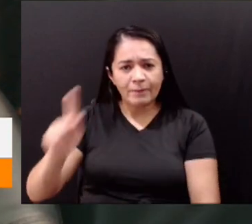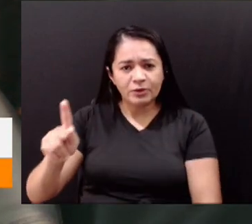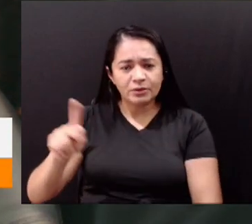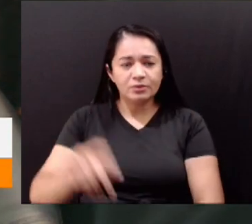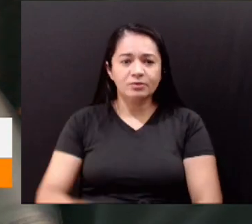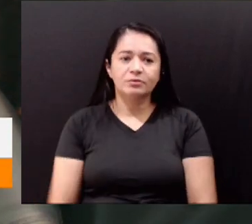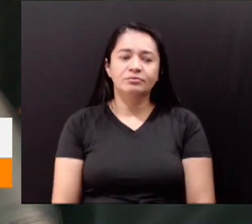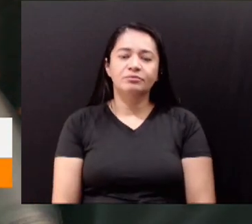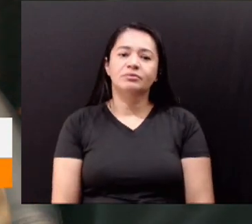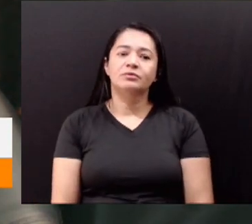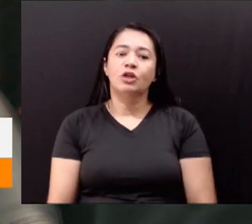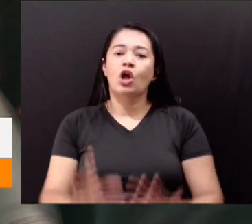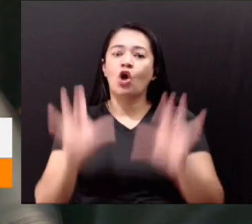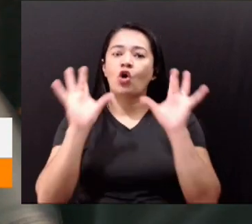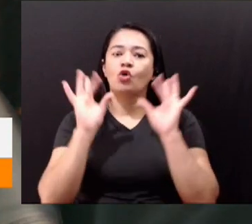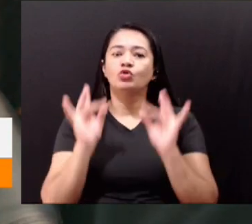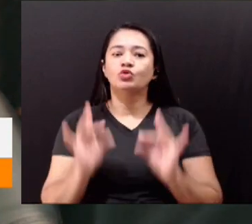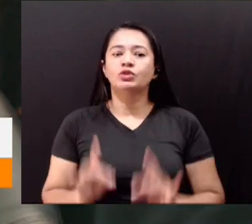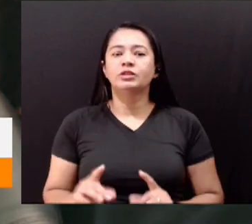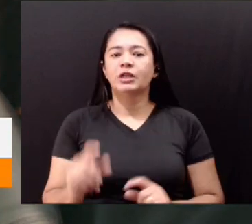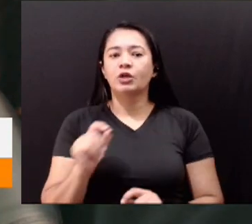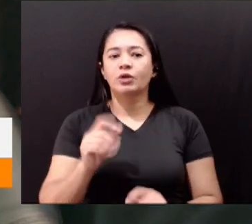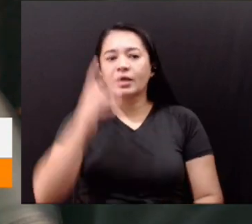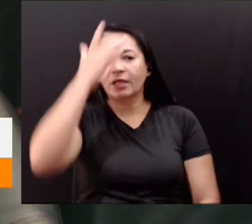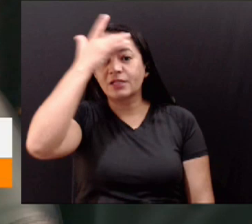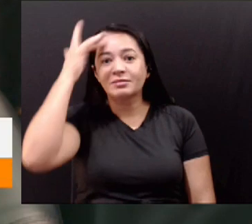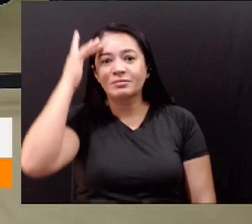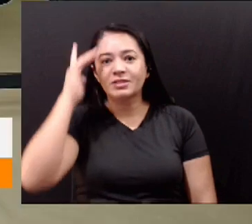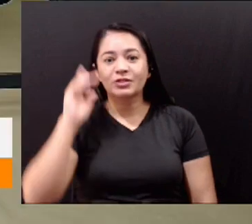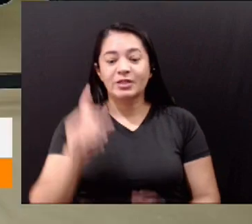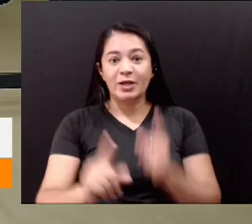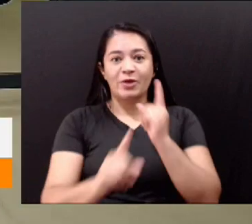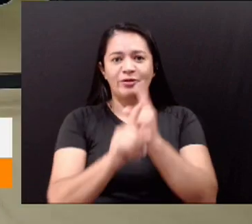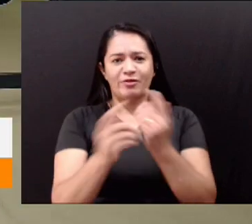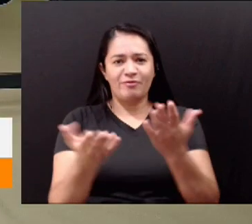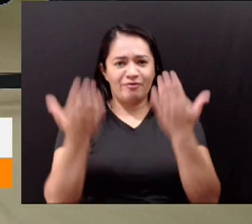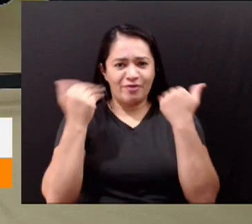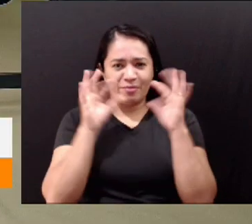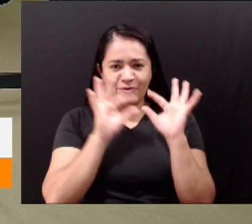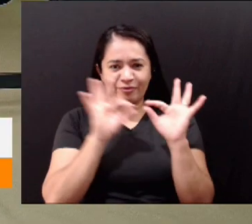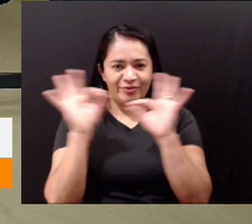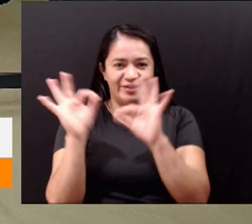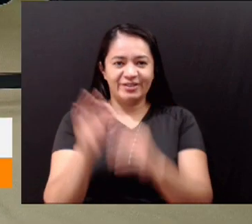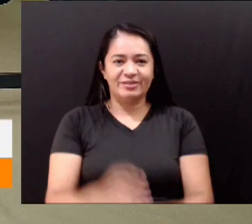detalhe são as pessoas que ele encontrou. Vamos conferir? Vamos Vamos lá, lá. André, bom dia!